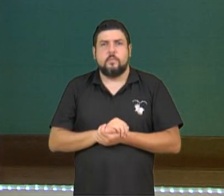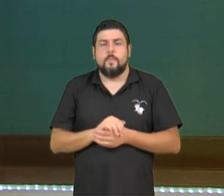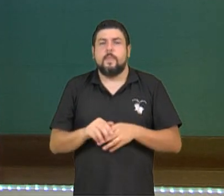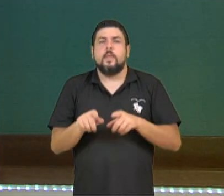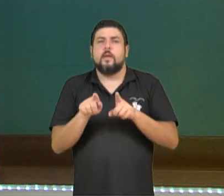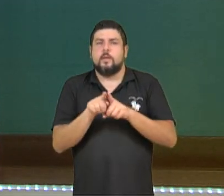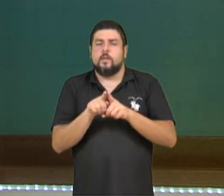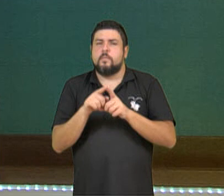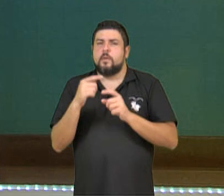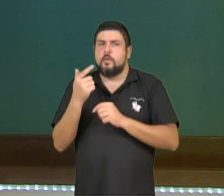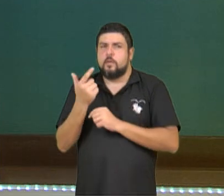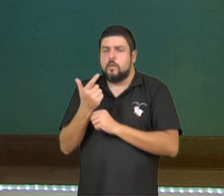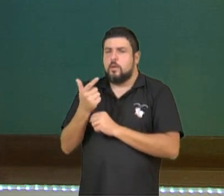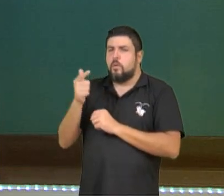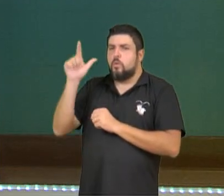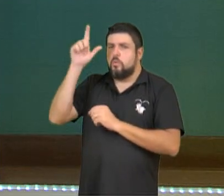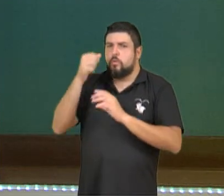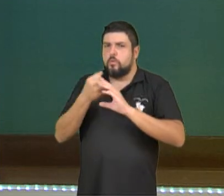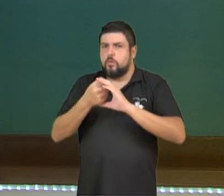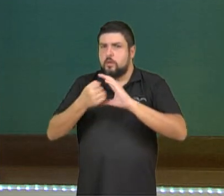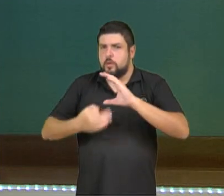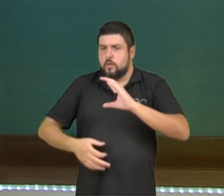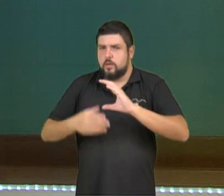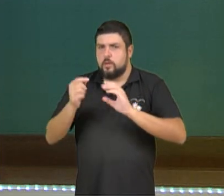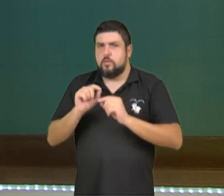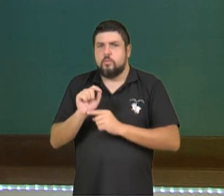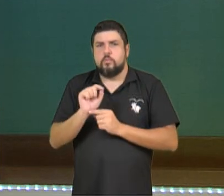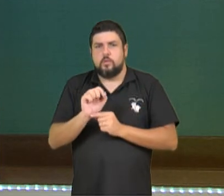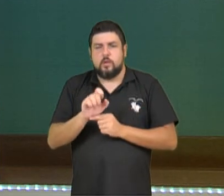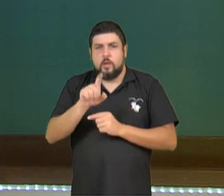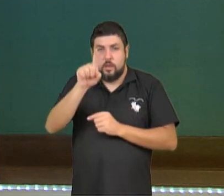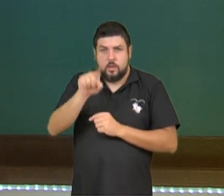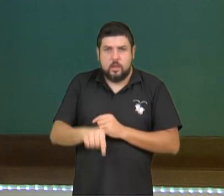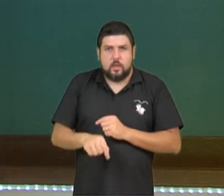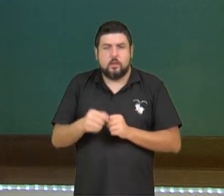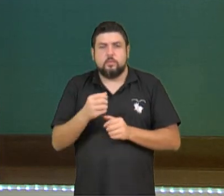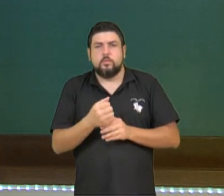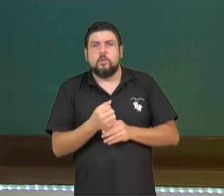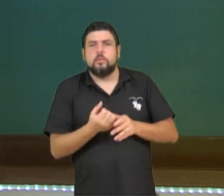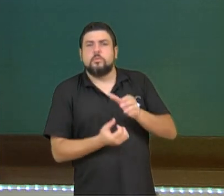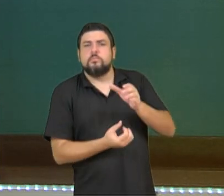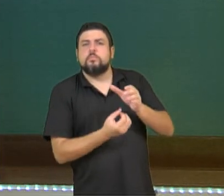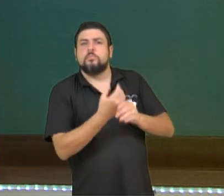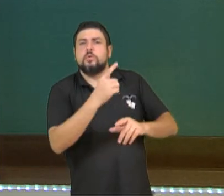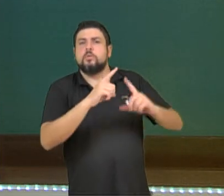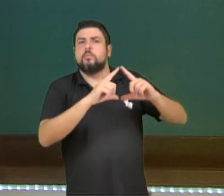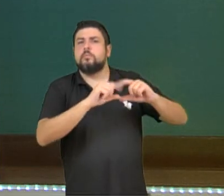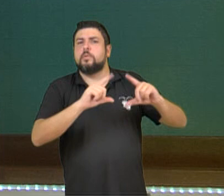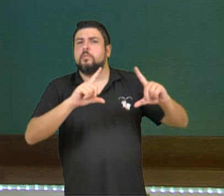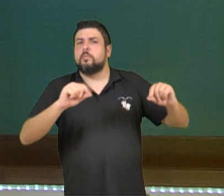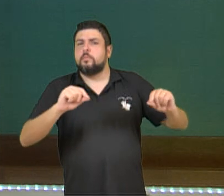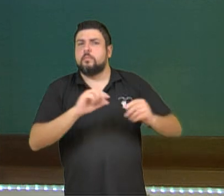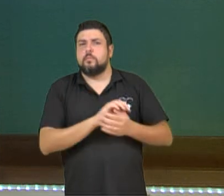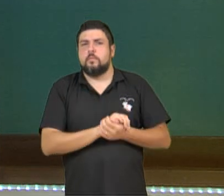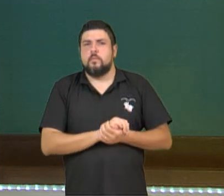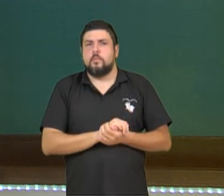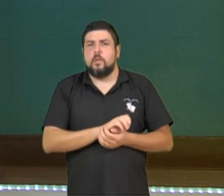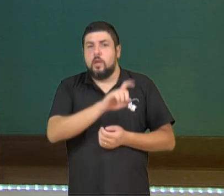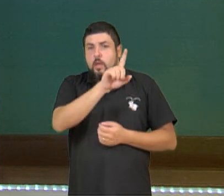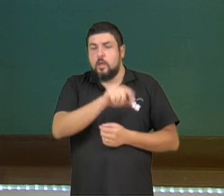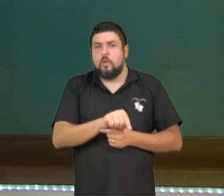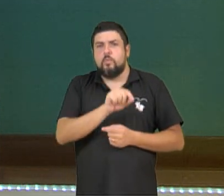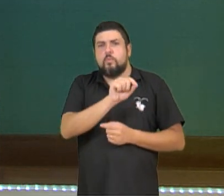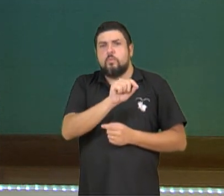podemos deixar de elucidar deste mesmo processo é a construção de Brasília, símbolo de um desvio da